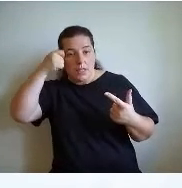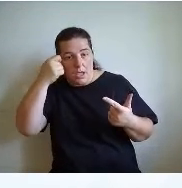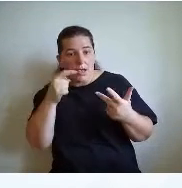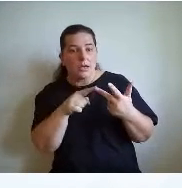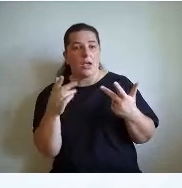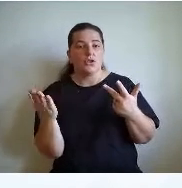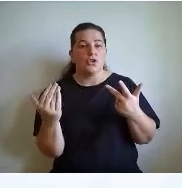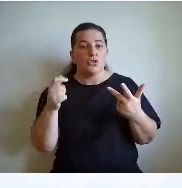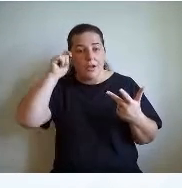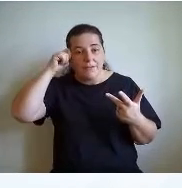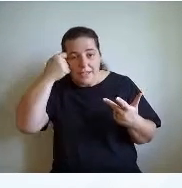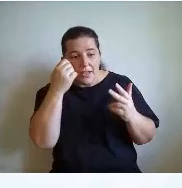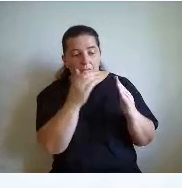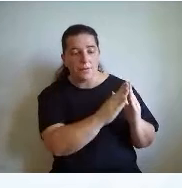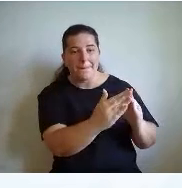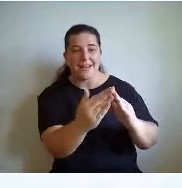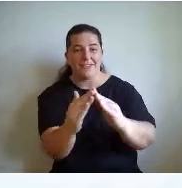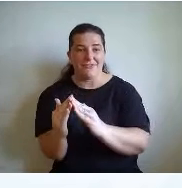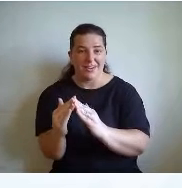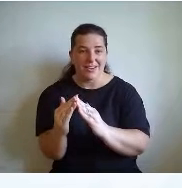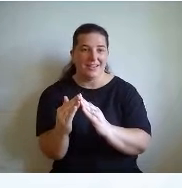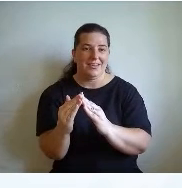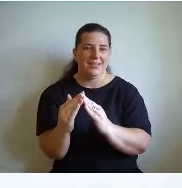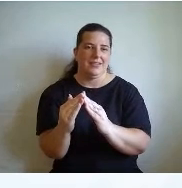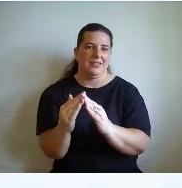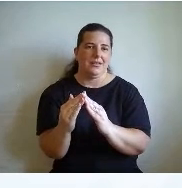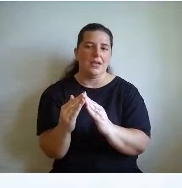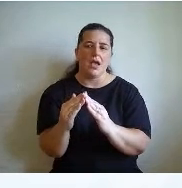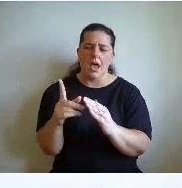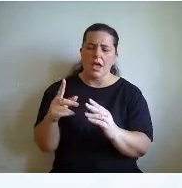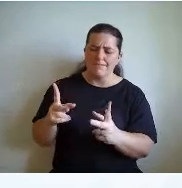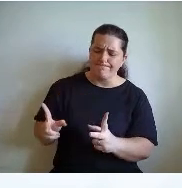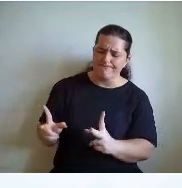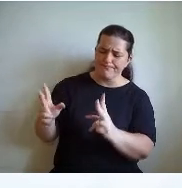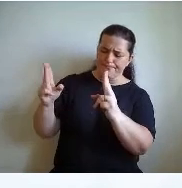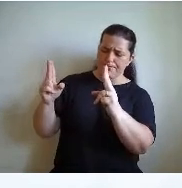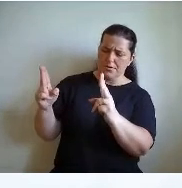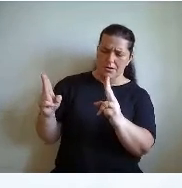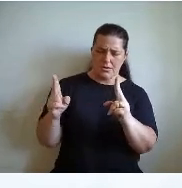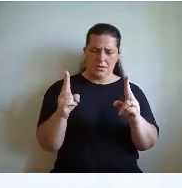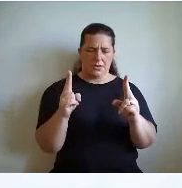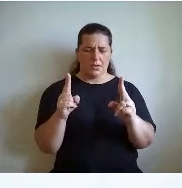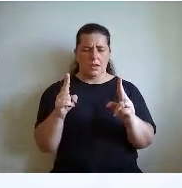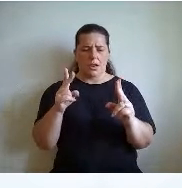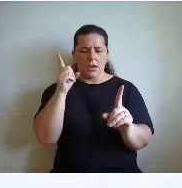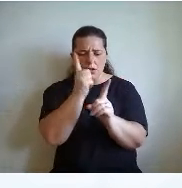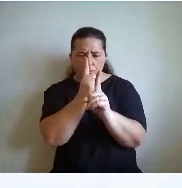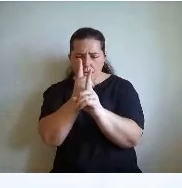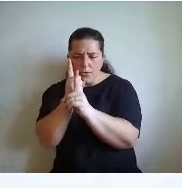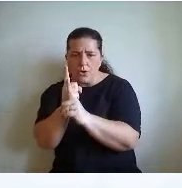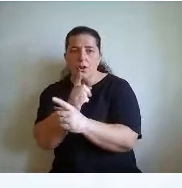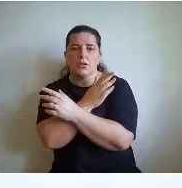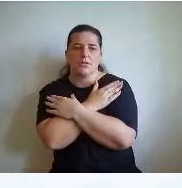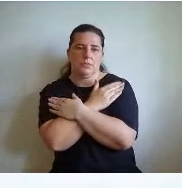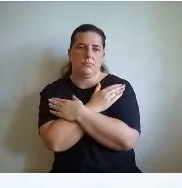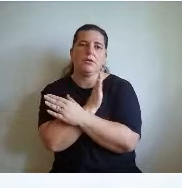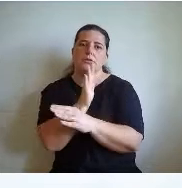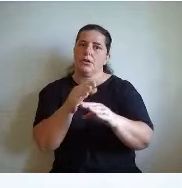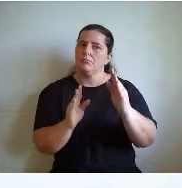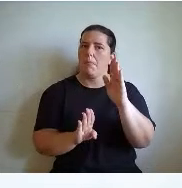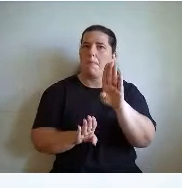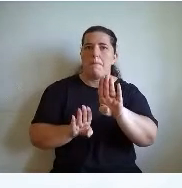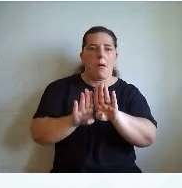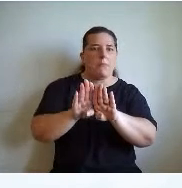periferias. Esse é o recorte do desemprego que a gente tinha, né, já muito alto